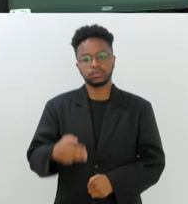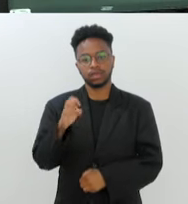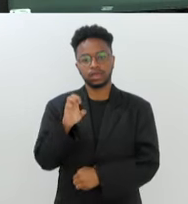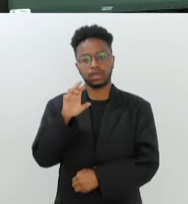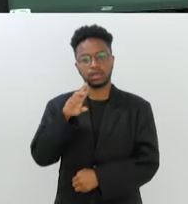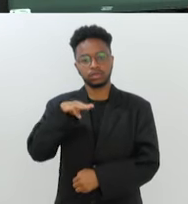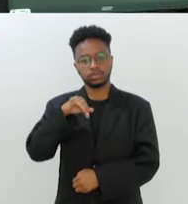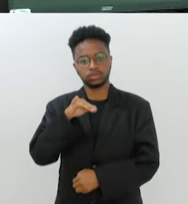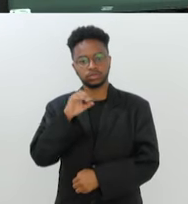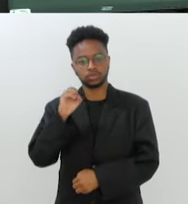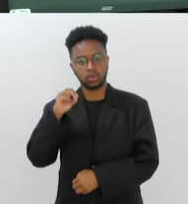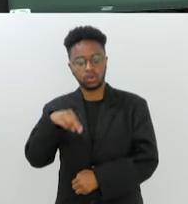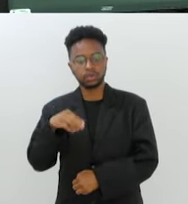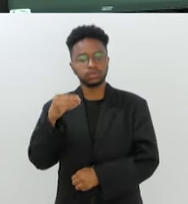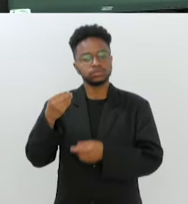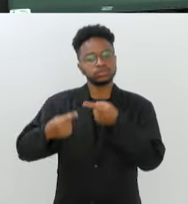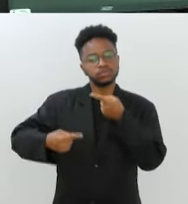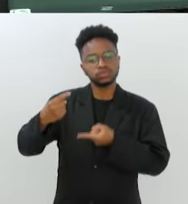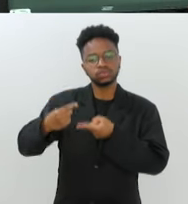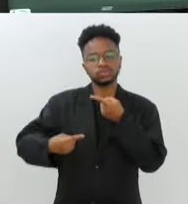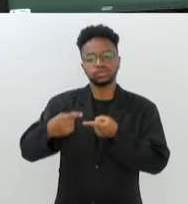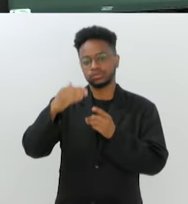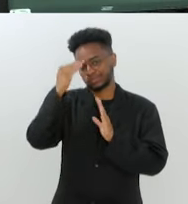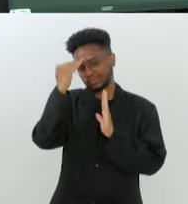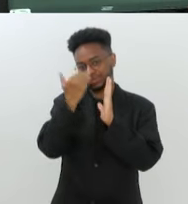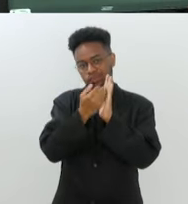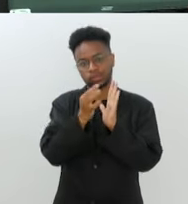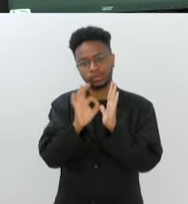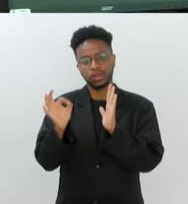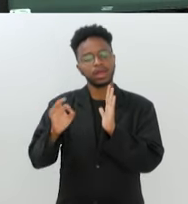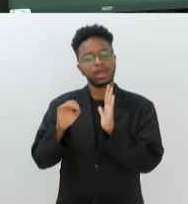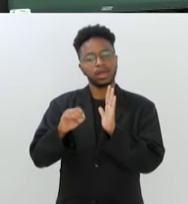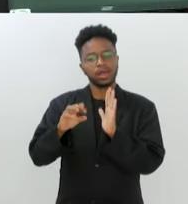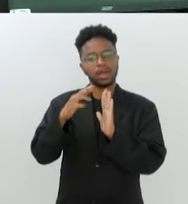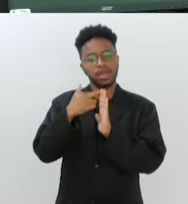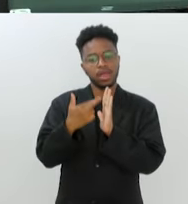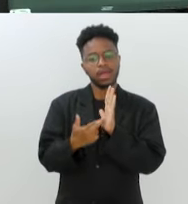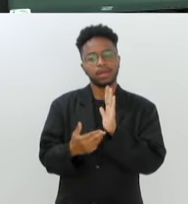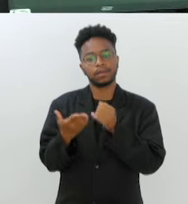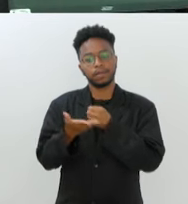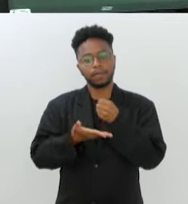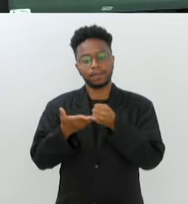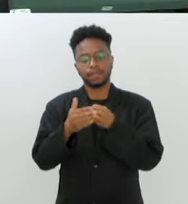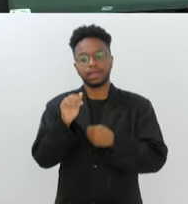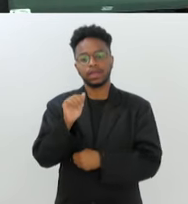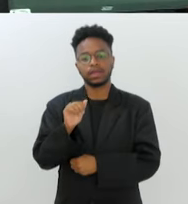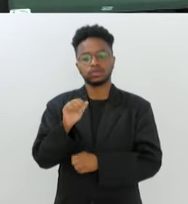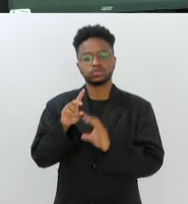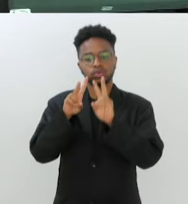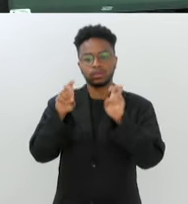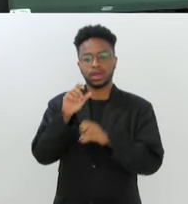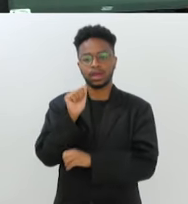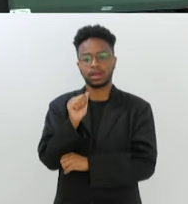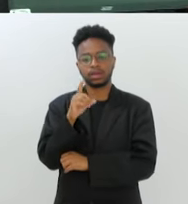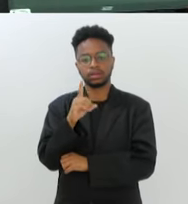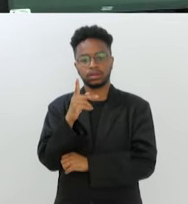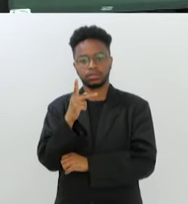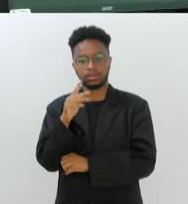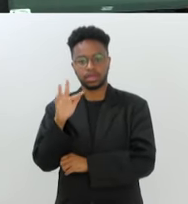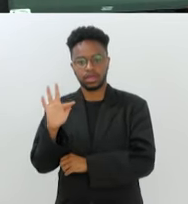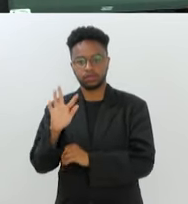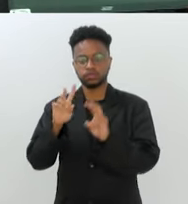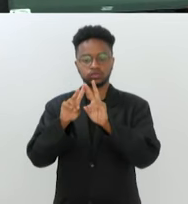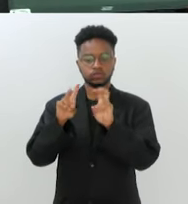de descumprimento de preceito fundamental 635, também conhecida como ADPF das favelas, que restringiu